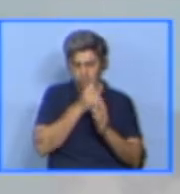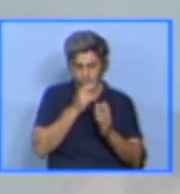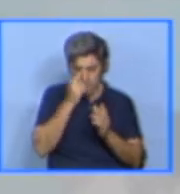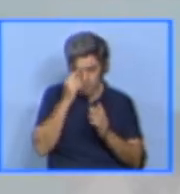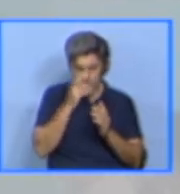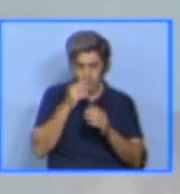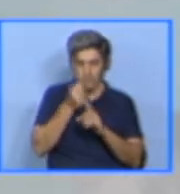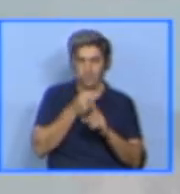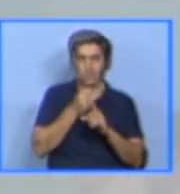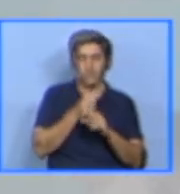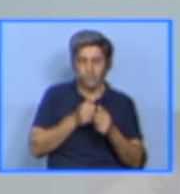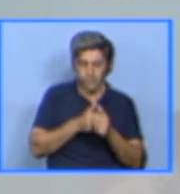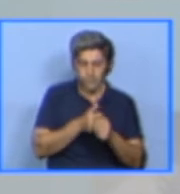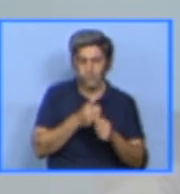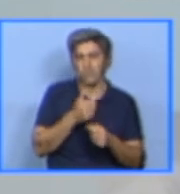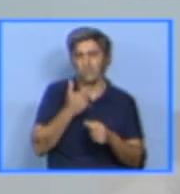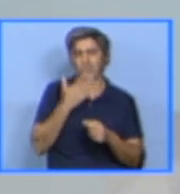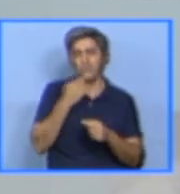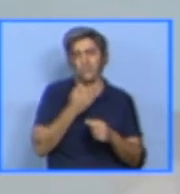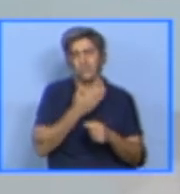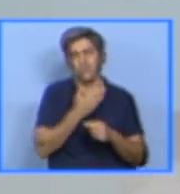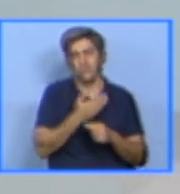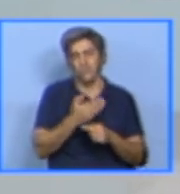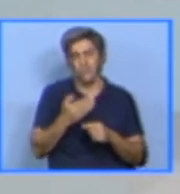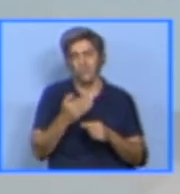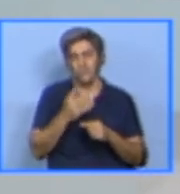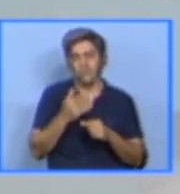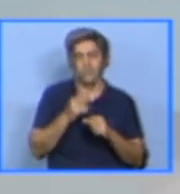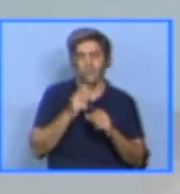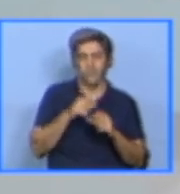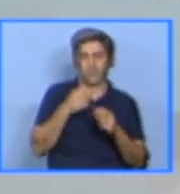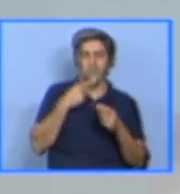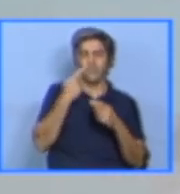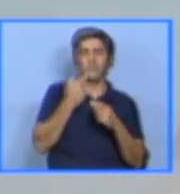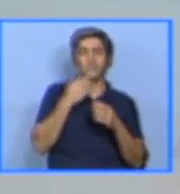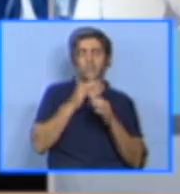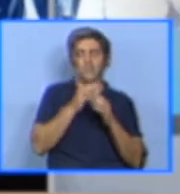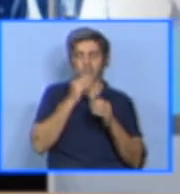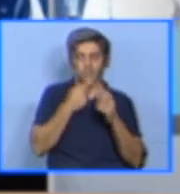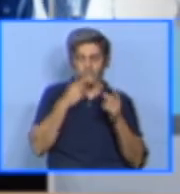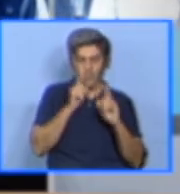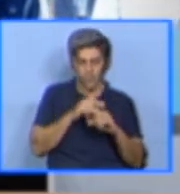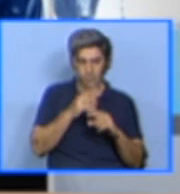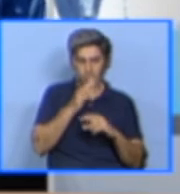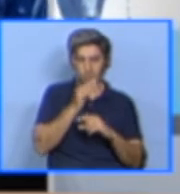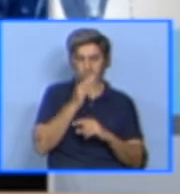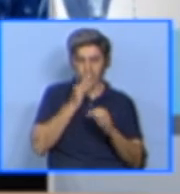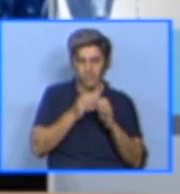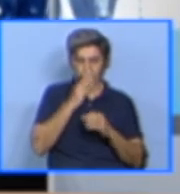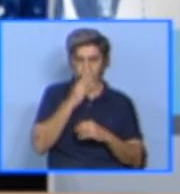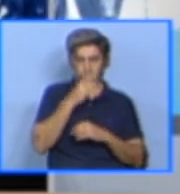E, portanto, desde 1967, em setembro, faremos renovar esta consagração. Portanto, a 14 de setembro